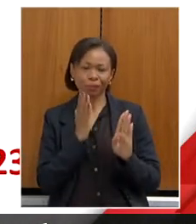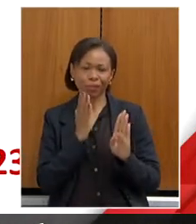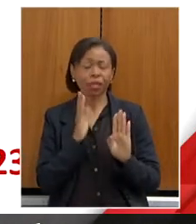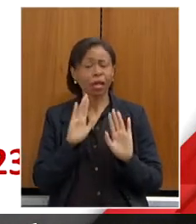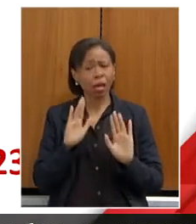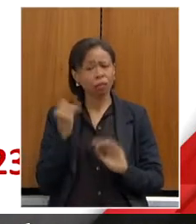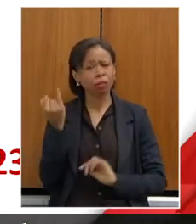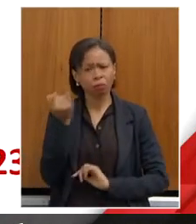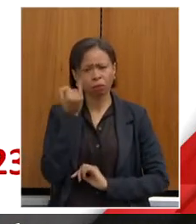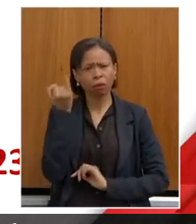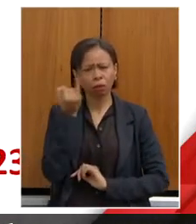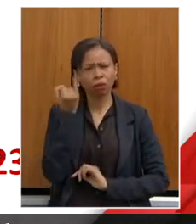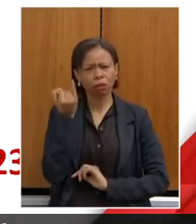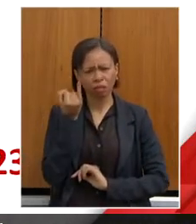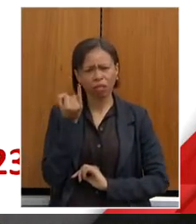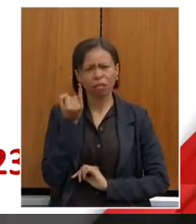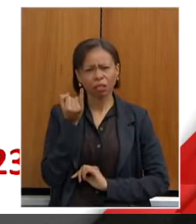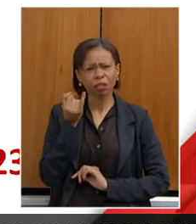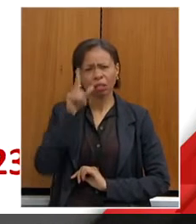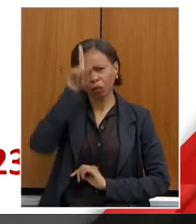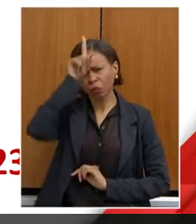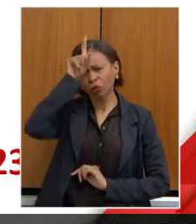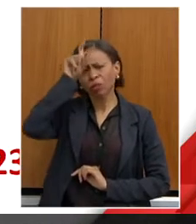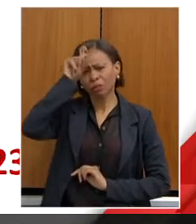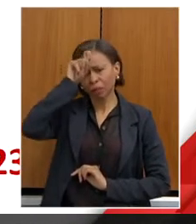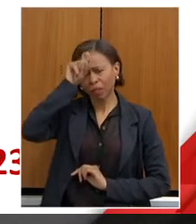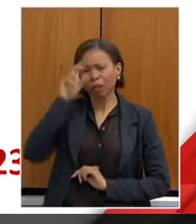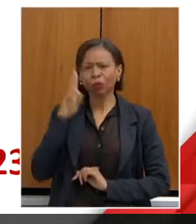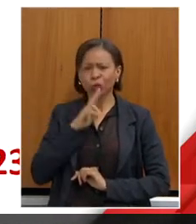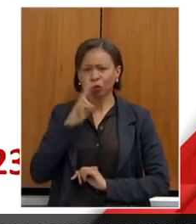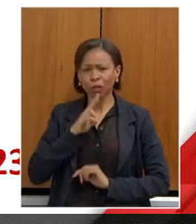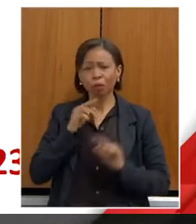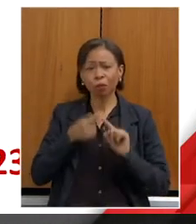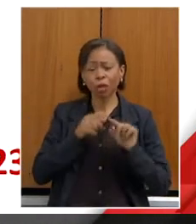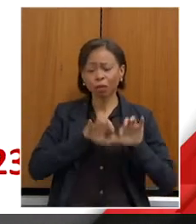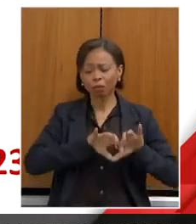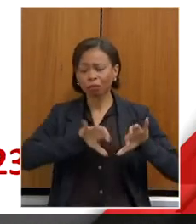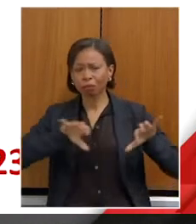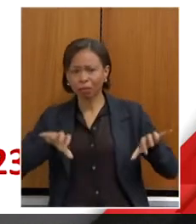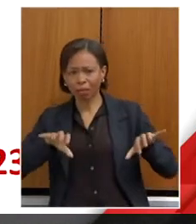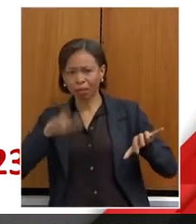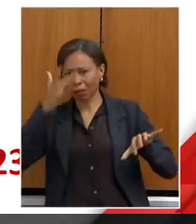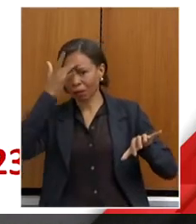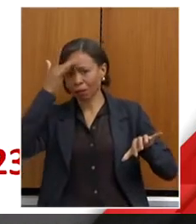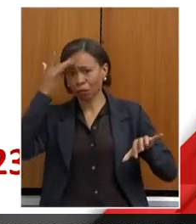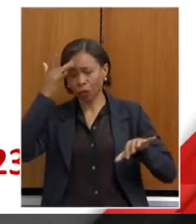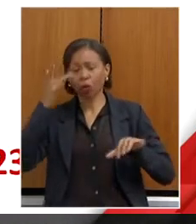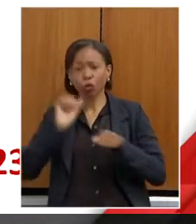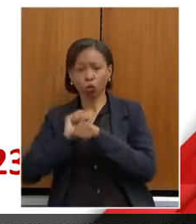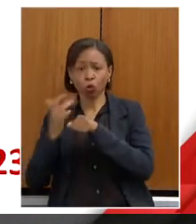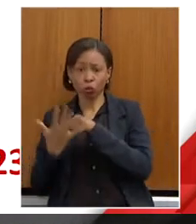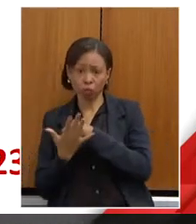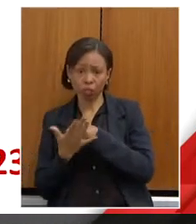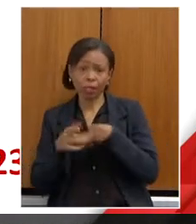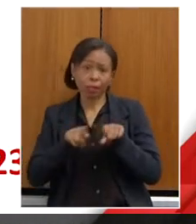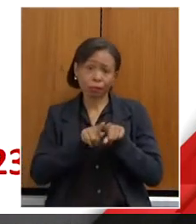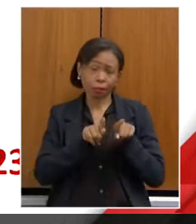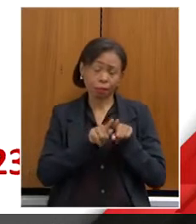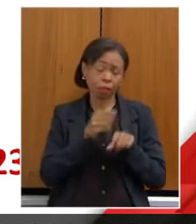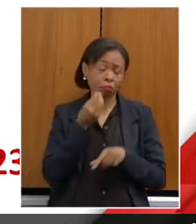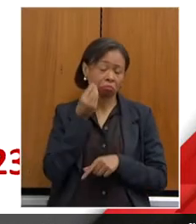isola o paciente que é COVID. E também na testagem quando há surtos. Por exemplo,